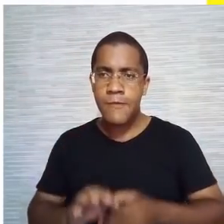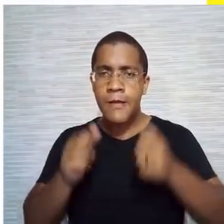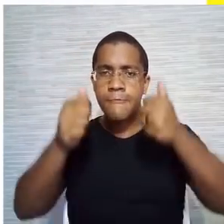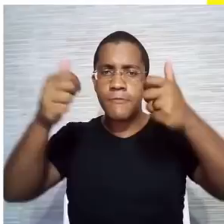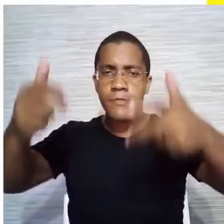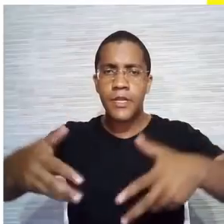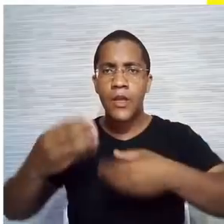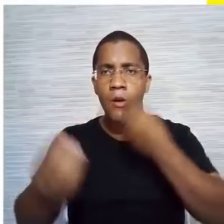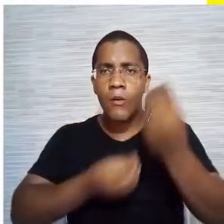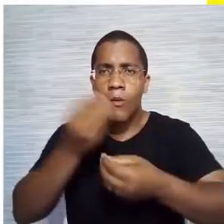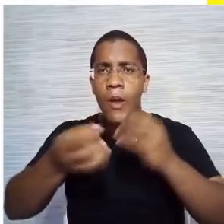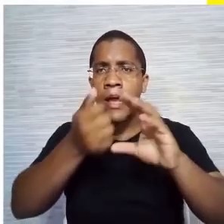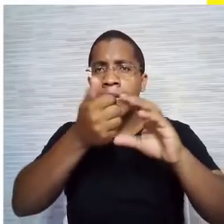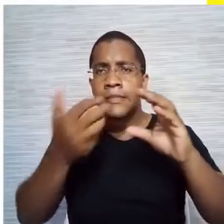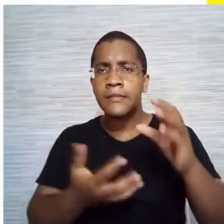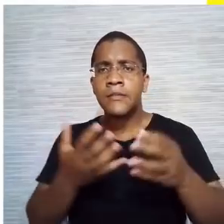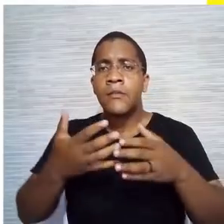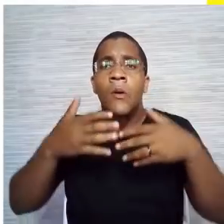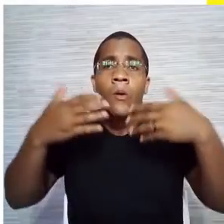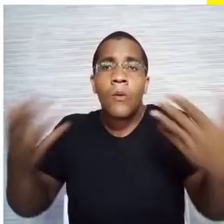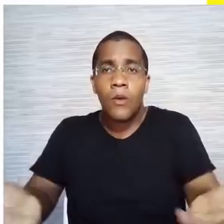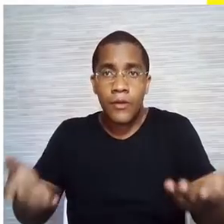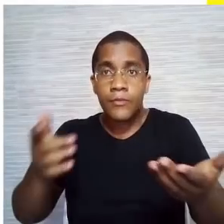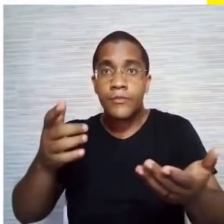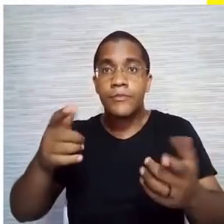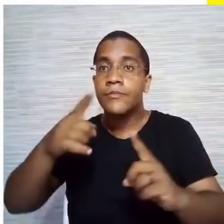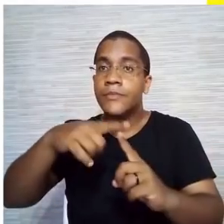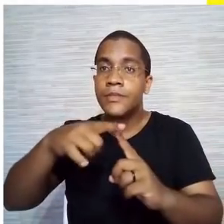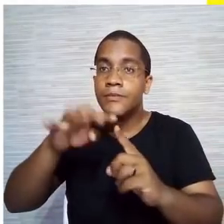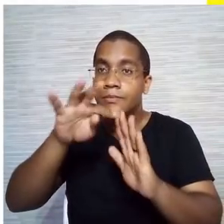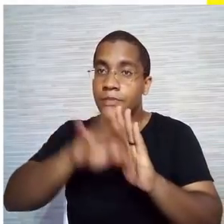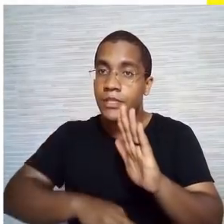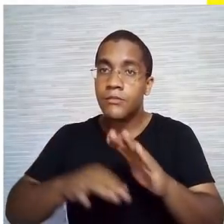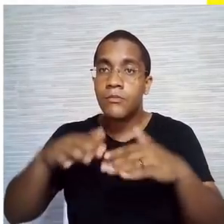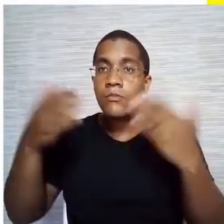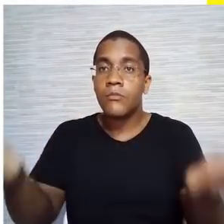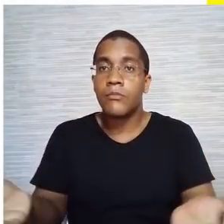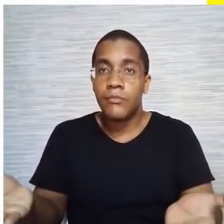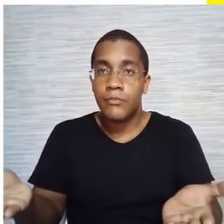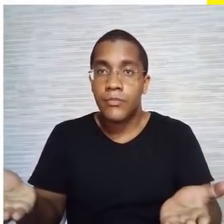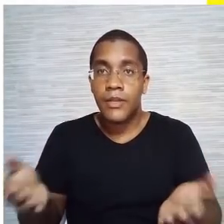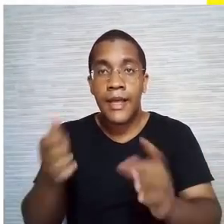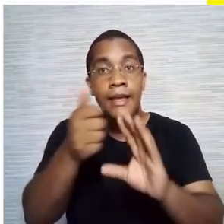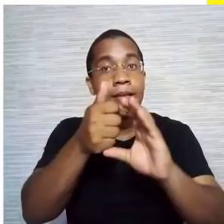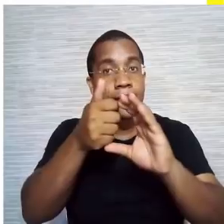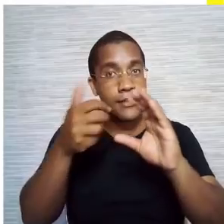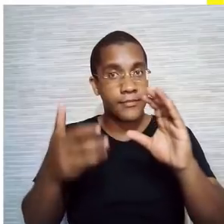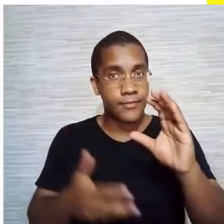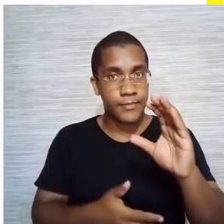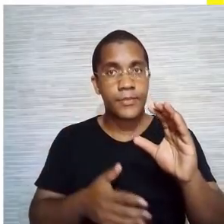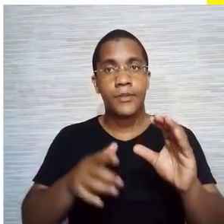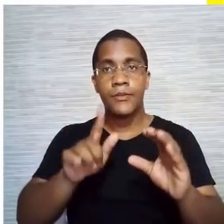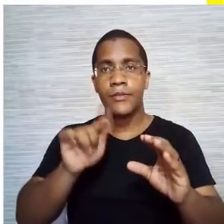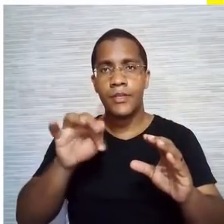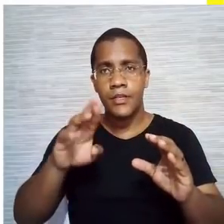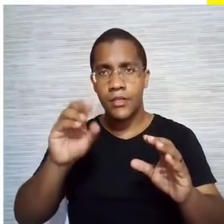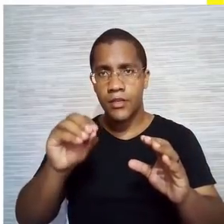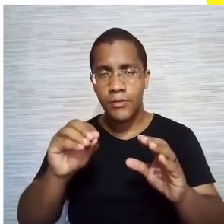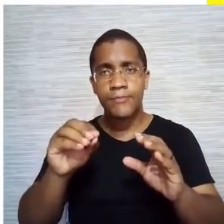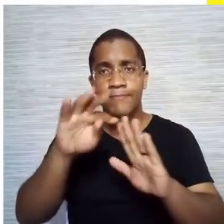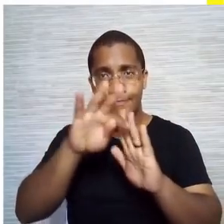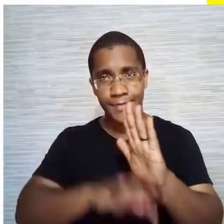adquiridos e escolher as características do gênero escolhido. As características do gênero escolhido é